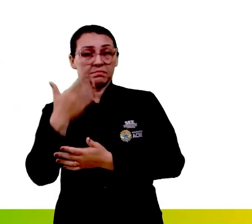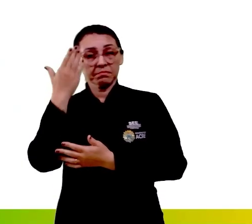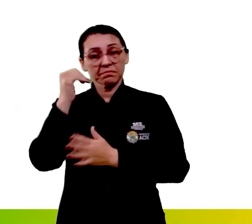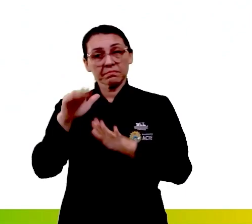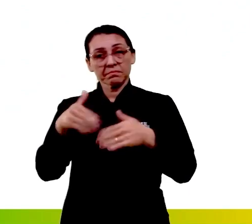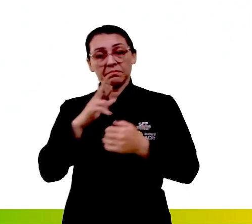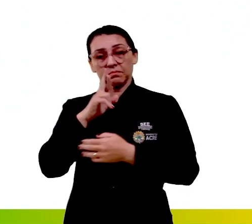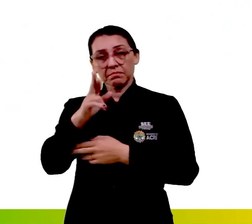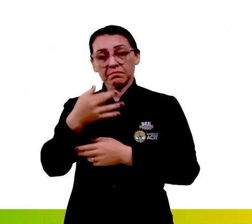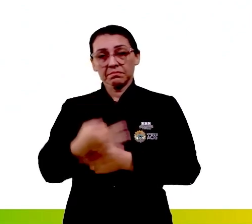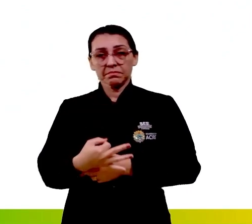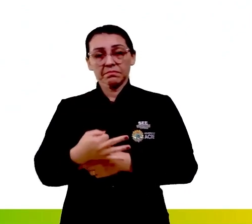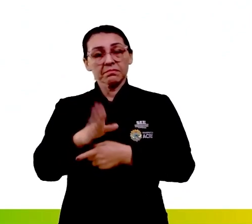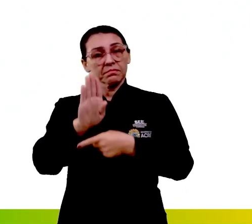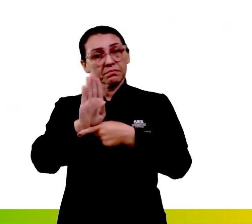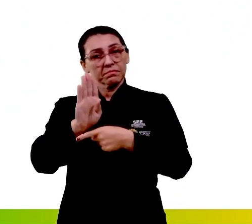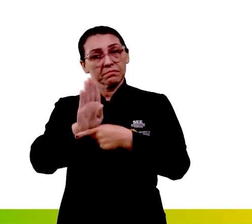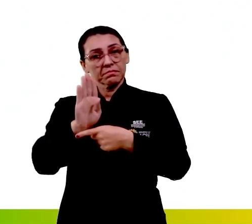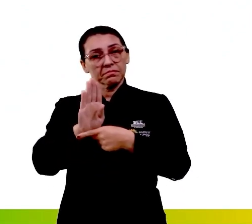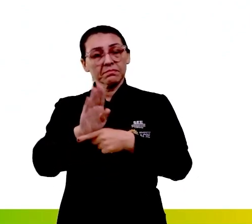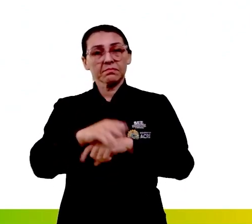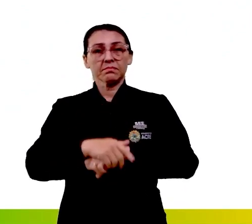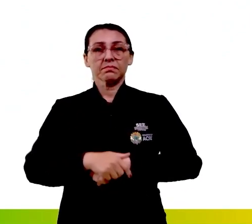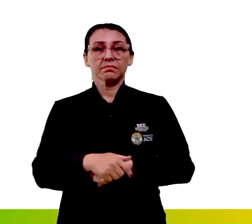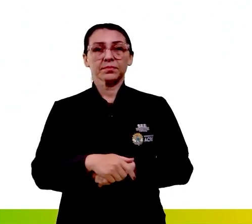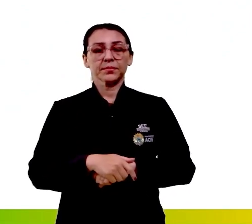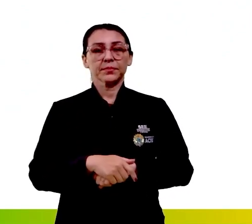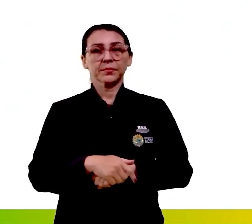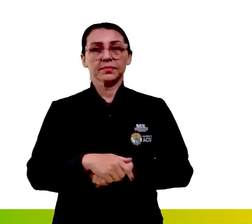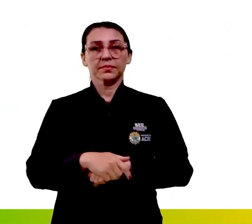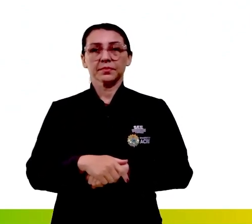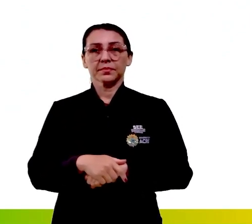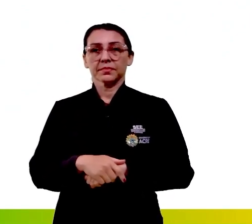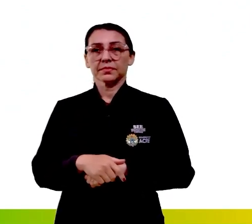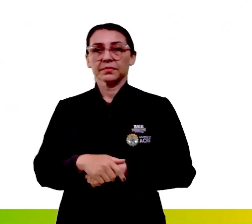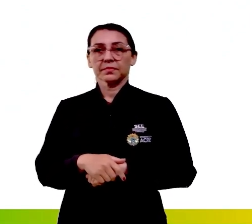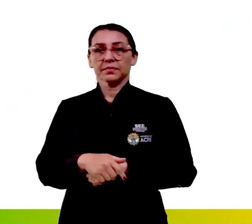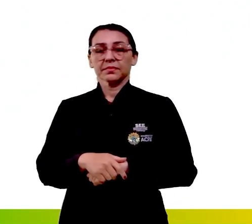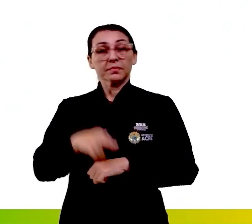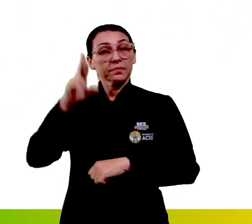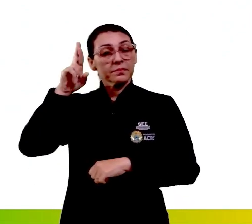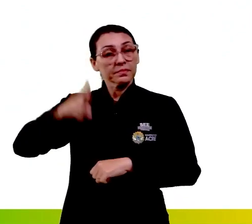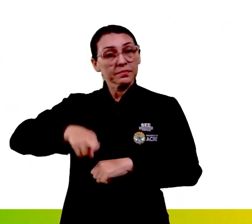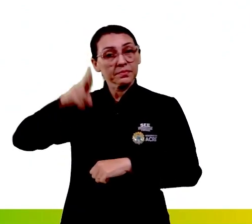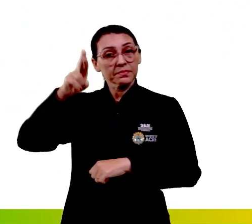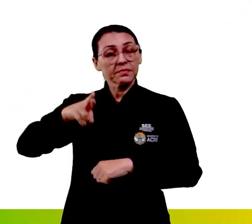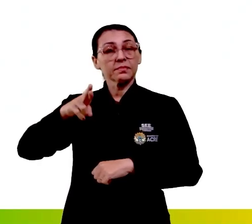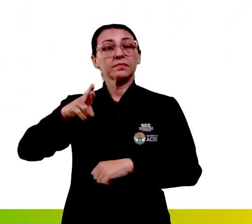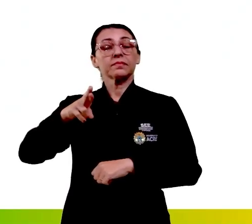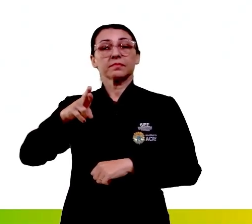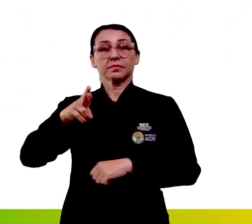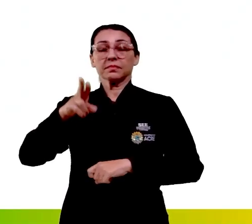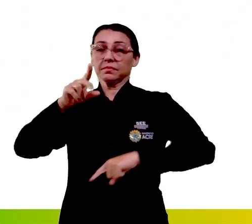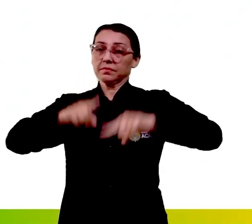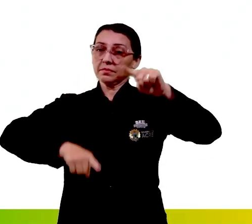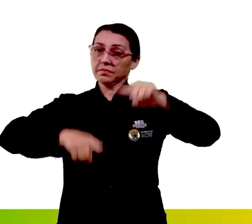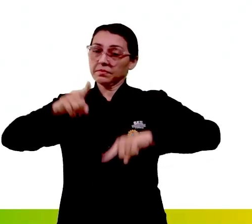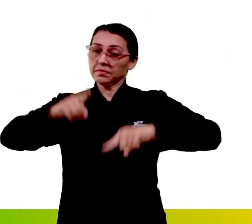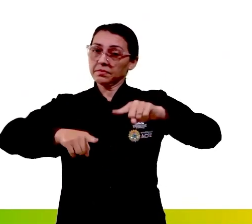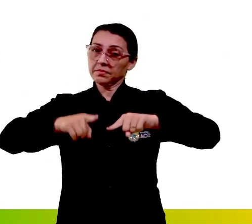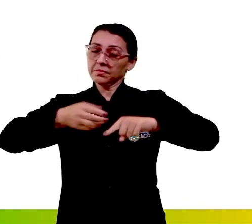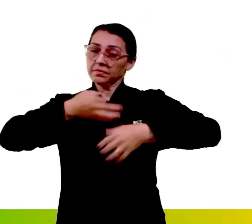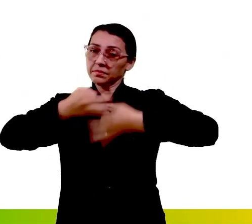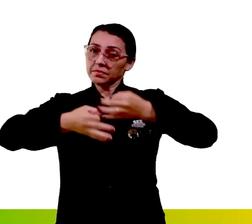qual é a resposta correta, está aí. Letra B, a centralidade da razão autônoma como instrumento de